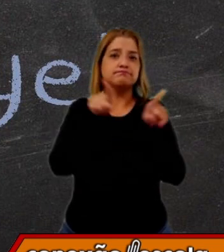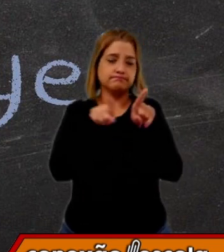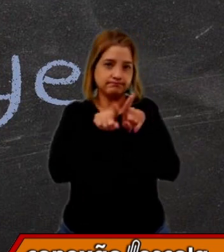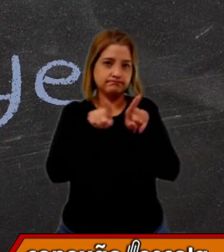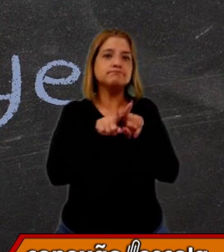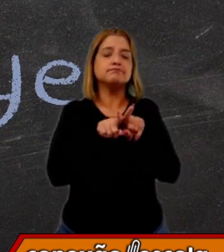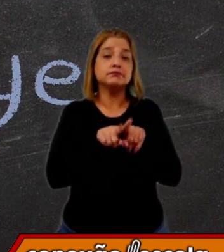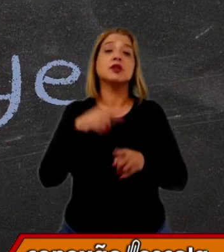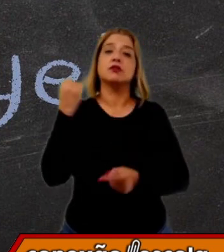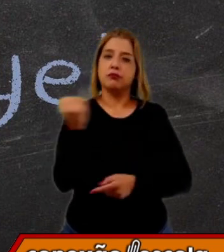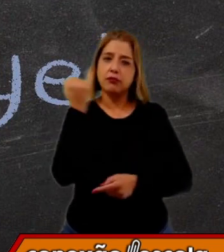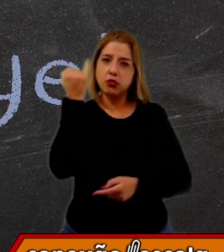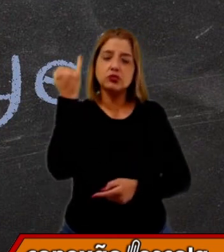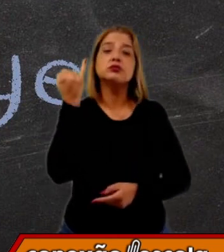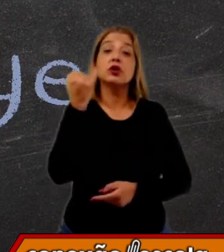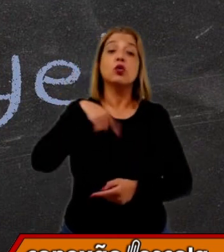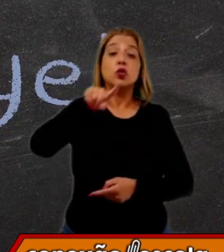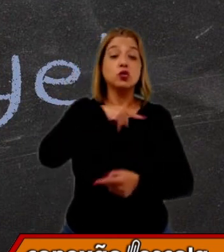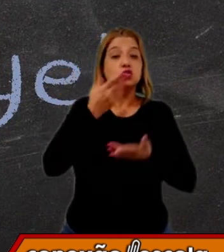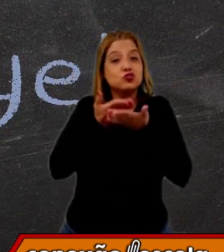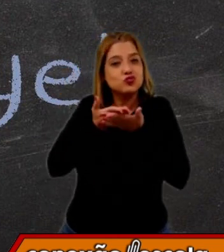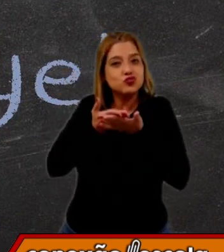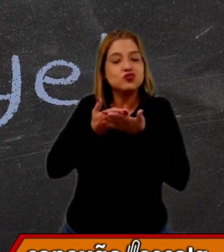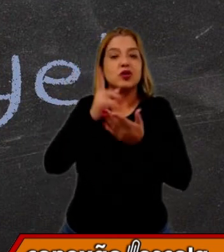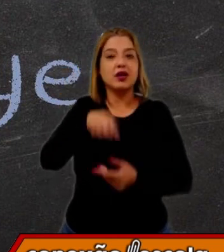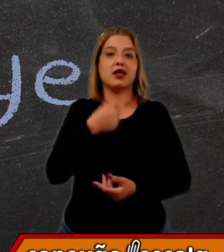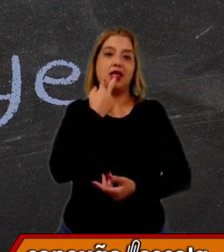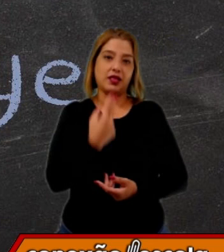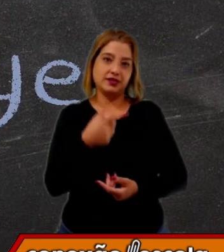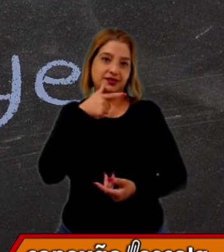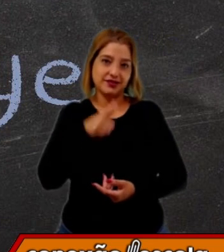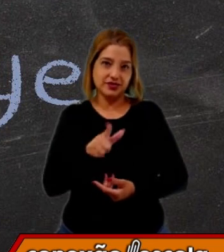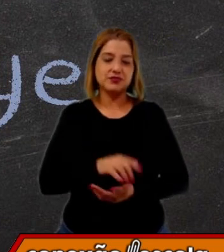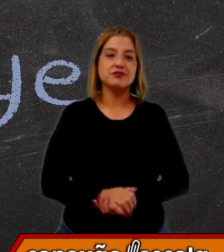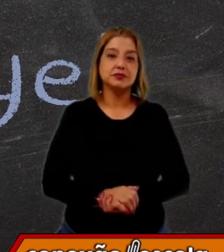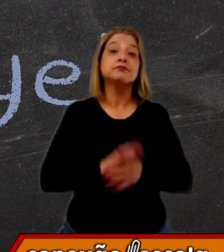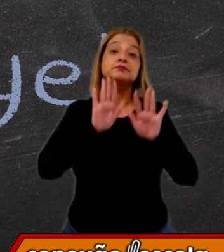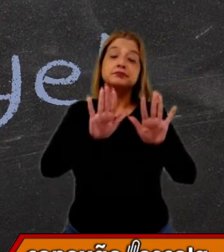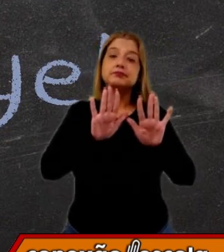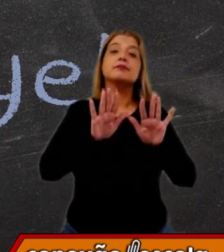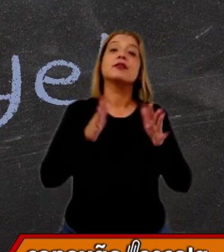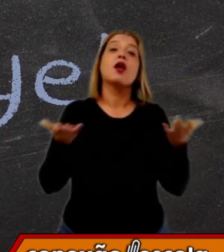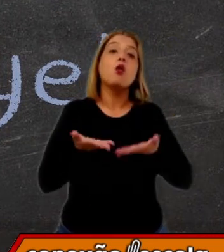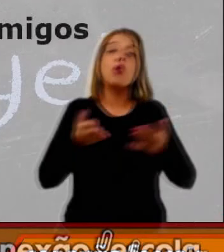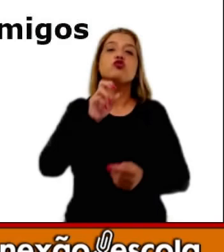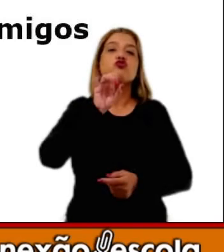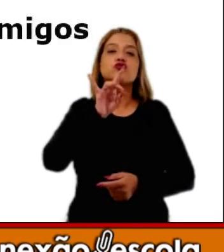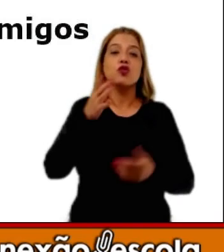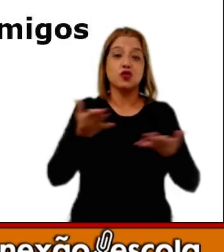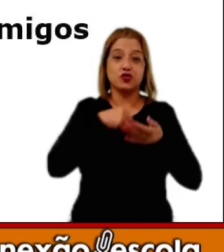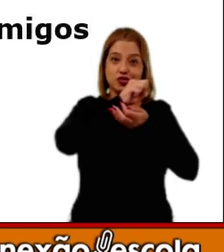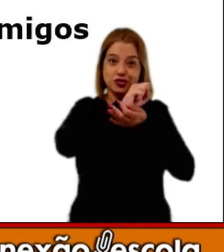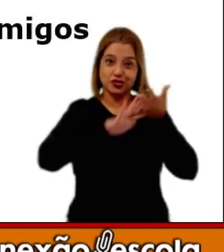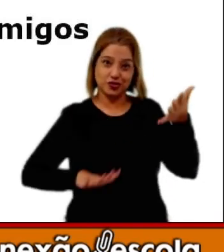são fundamentais para nosso estudo de língua inglesa certo mas por enquanto eu vou de e no quadro